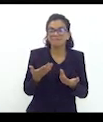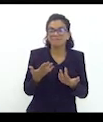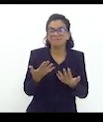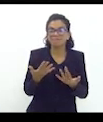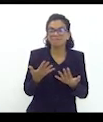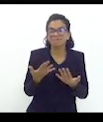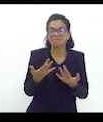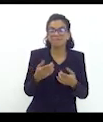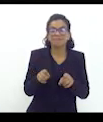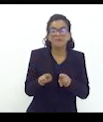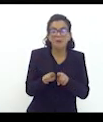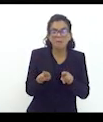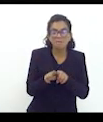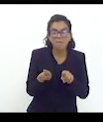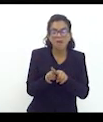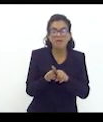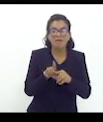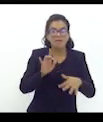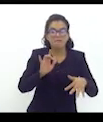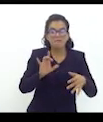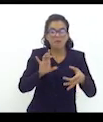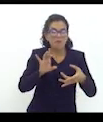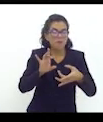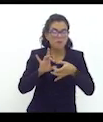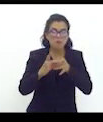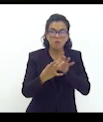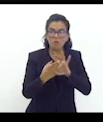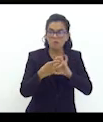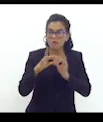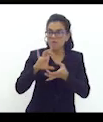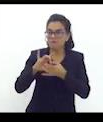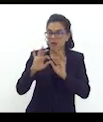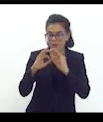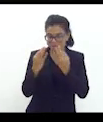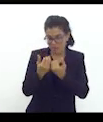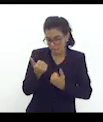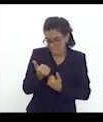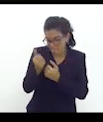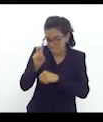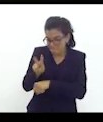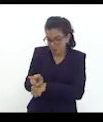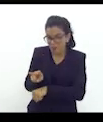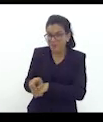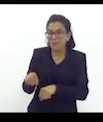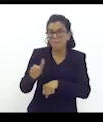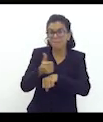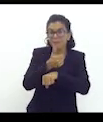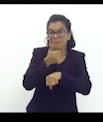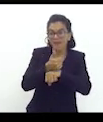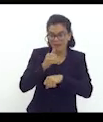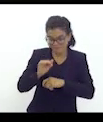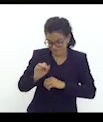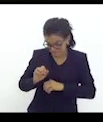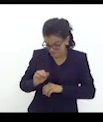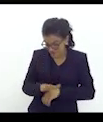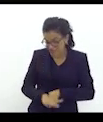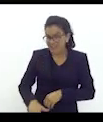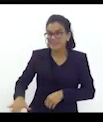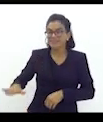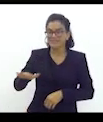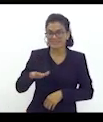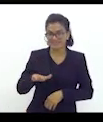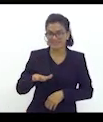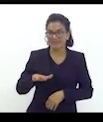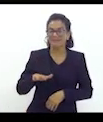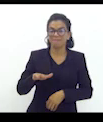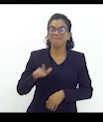de rede de proteção à mulher, e também no sentido da primeira infância, que é a tenridade de